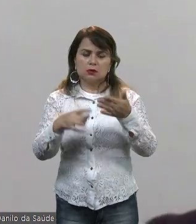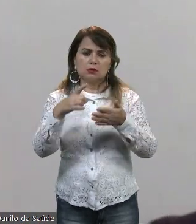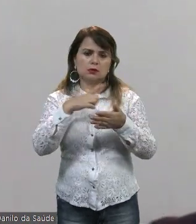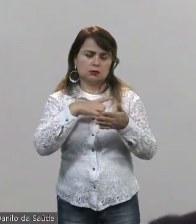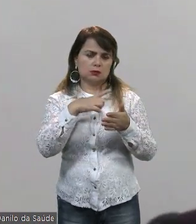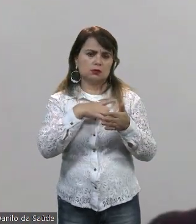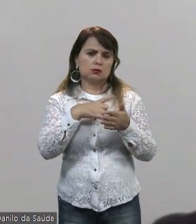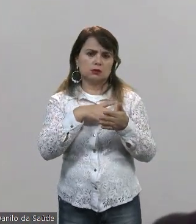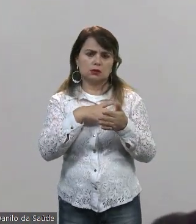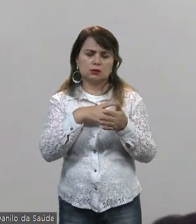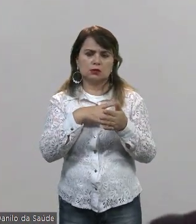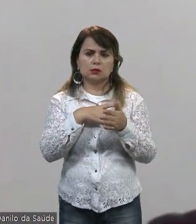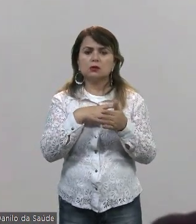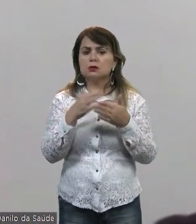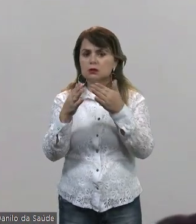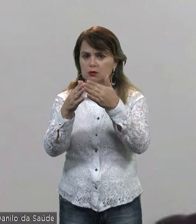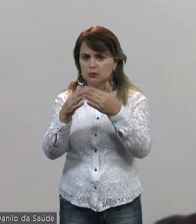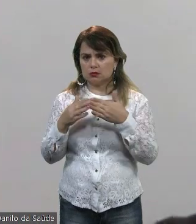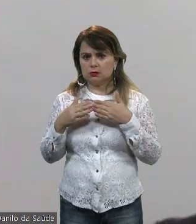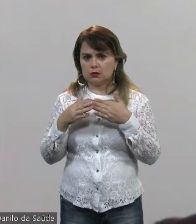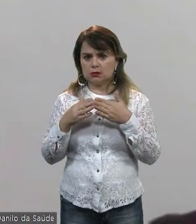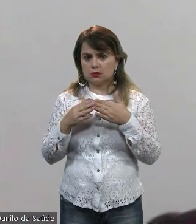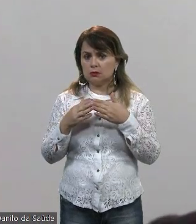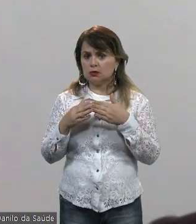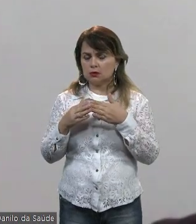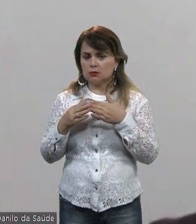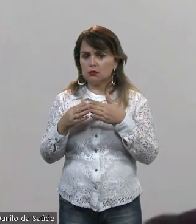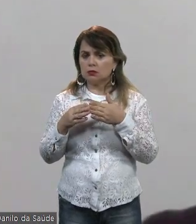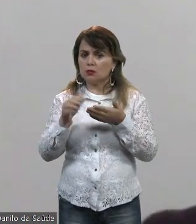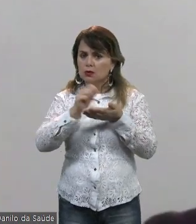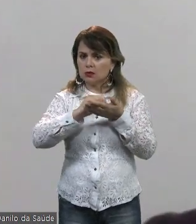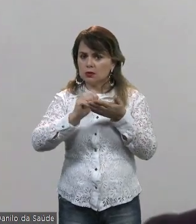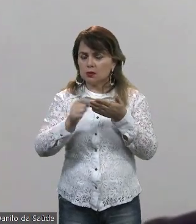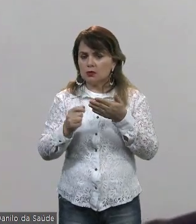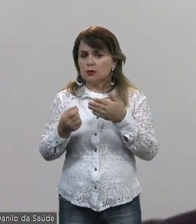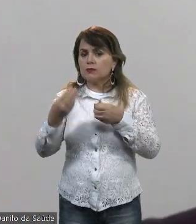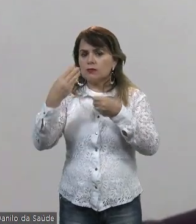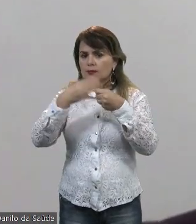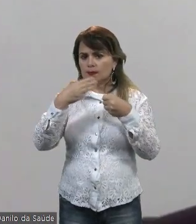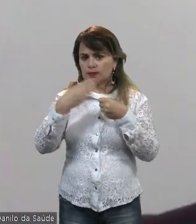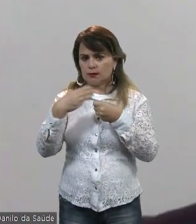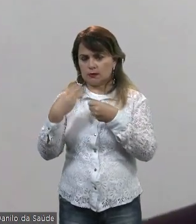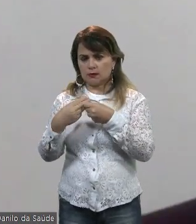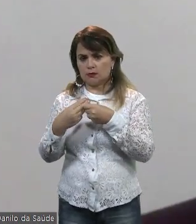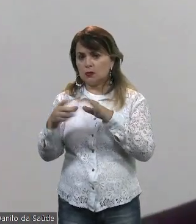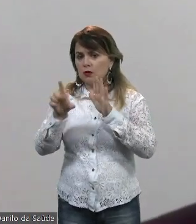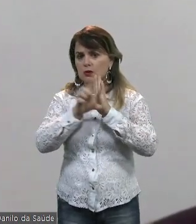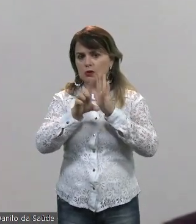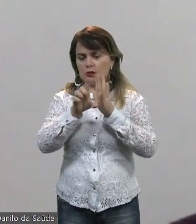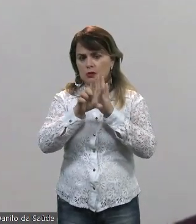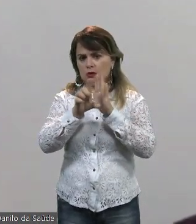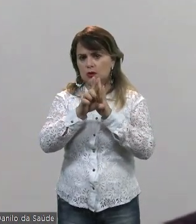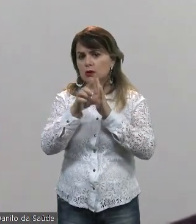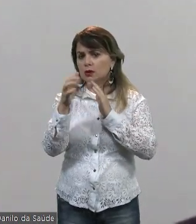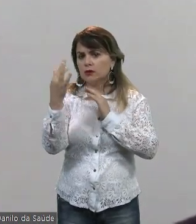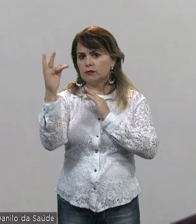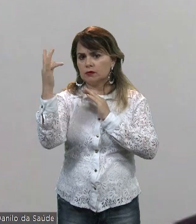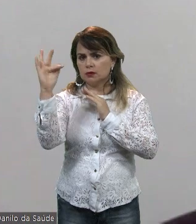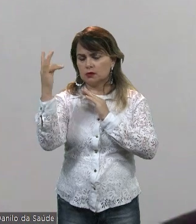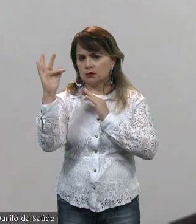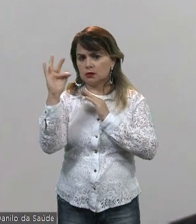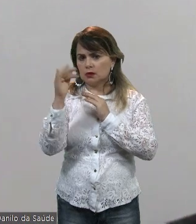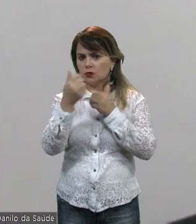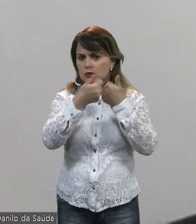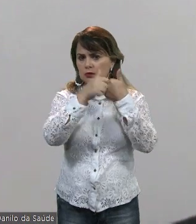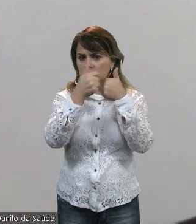segue, na verdade, um pedido para que o município siga algumas leis federais. É importante